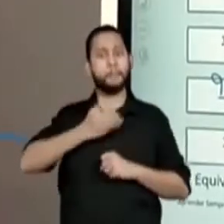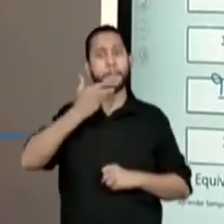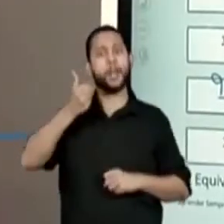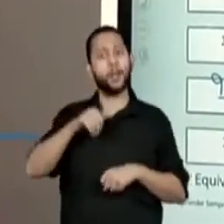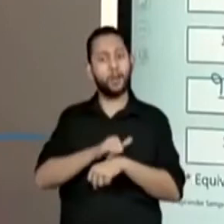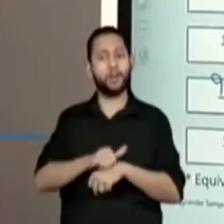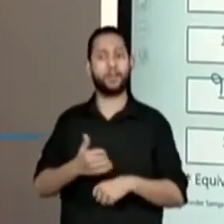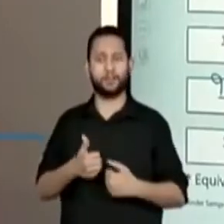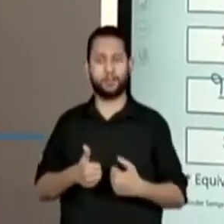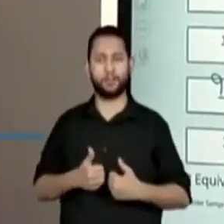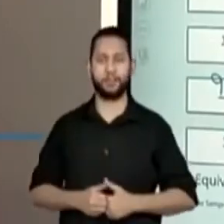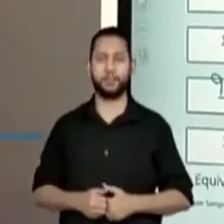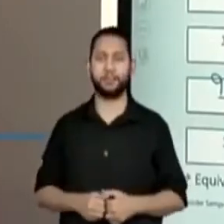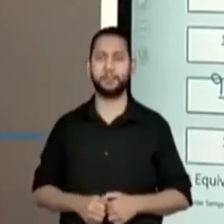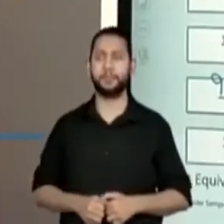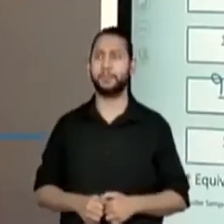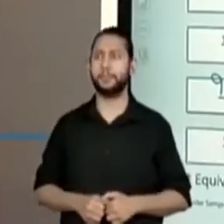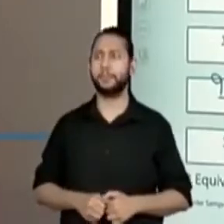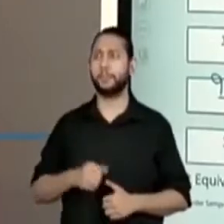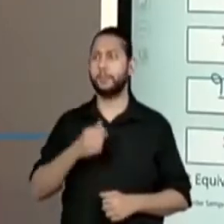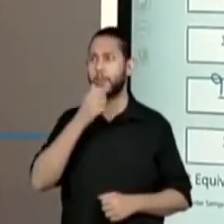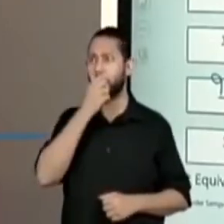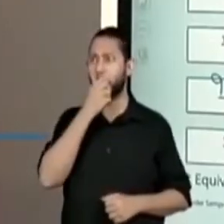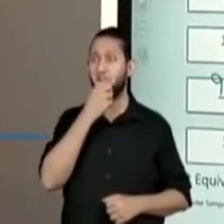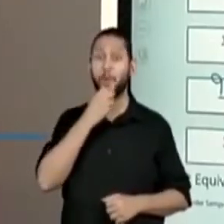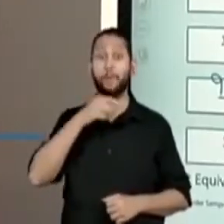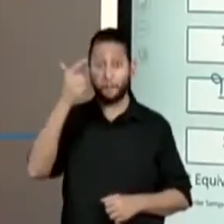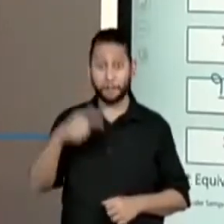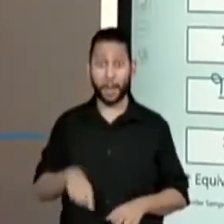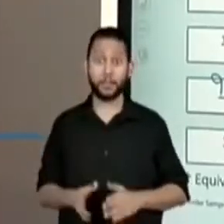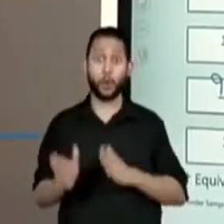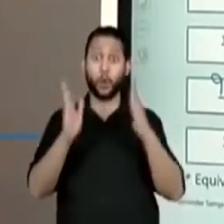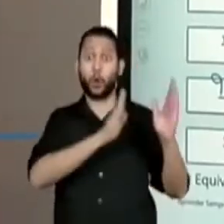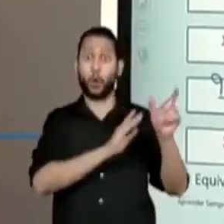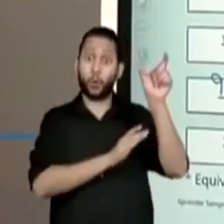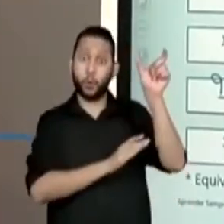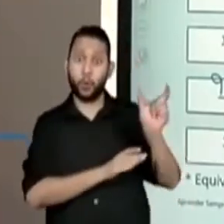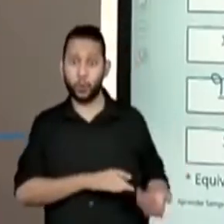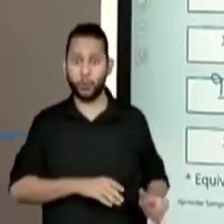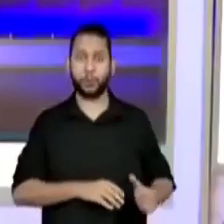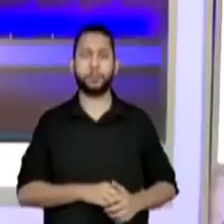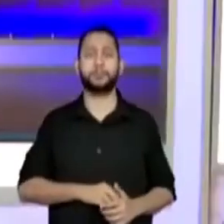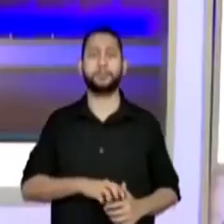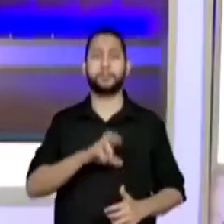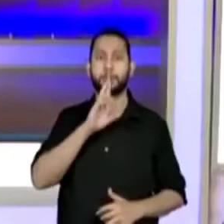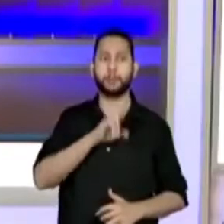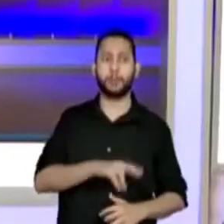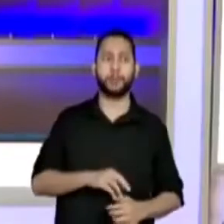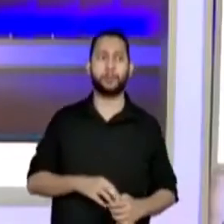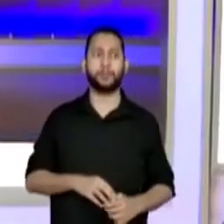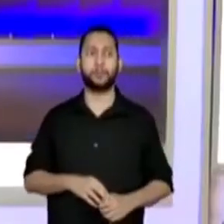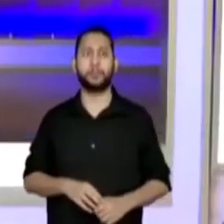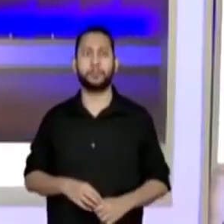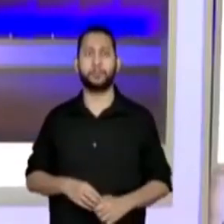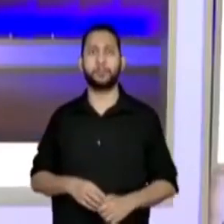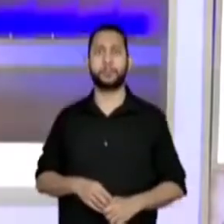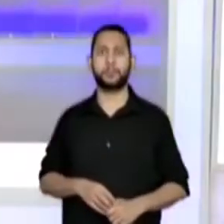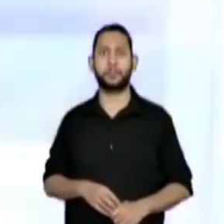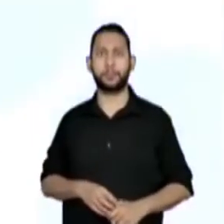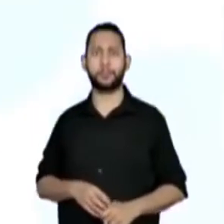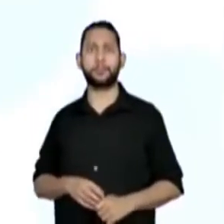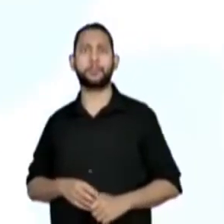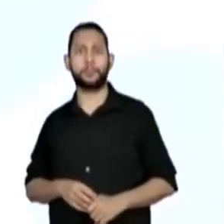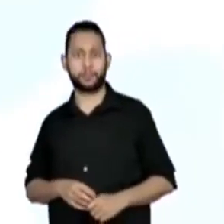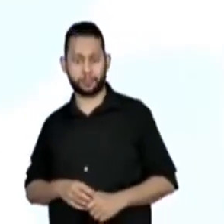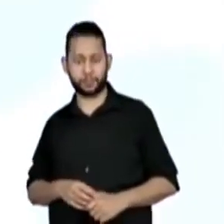e depois ligar os pontos vamos lá então se prepara aí tô na coluna do lado direito dá um close lá para mim orar colocou